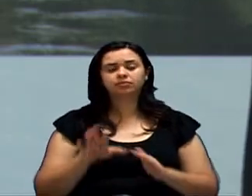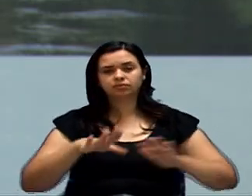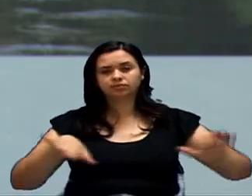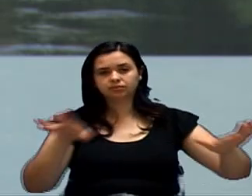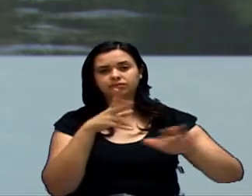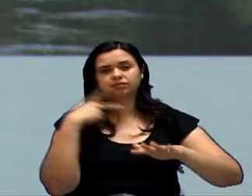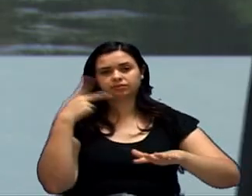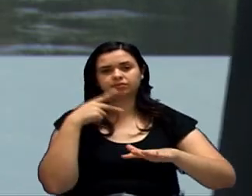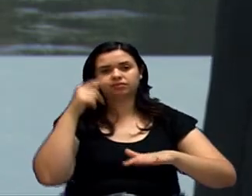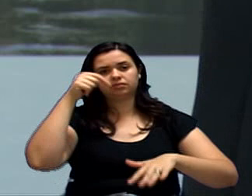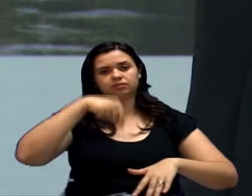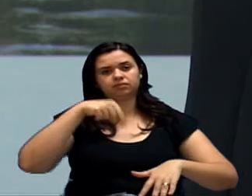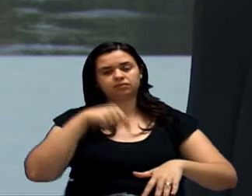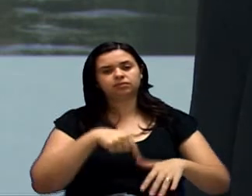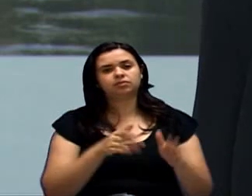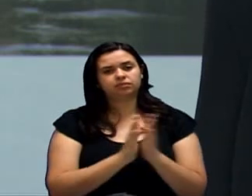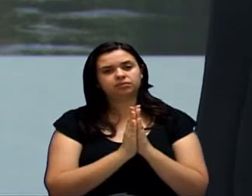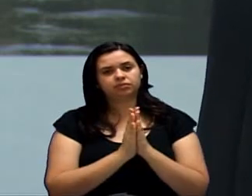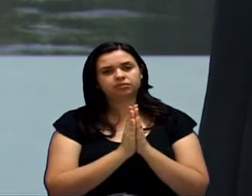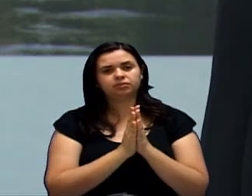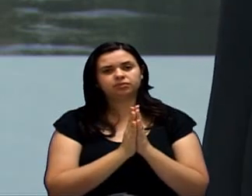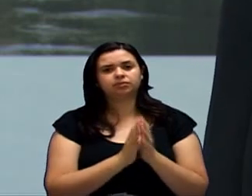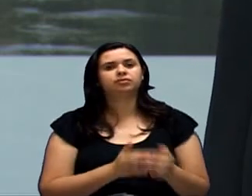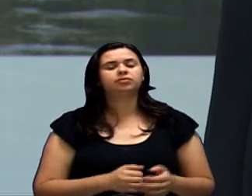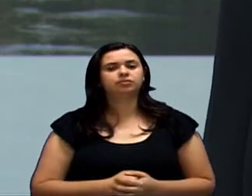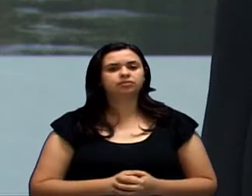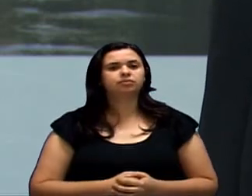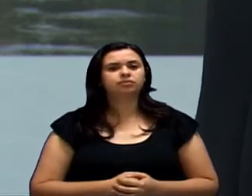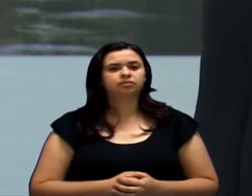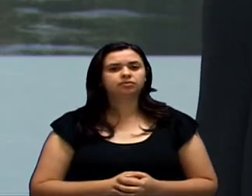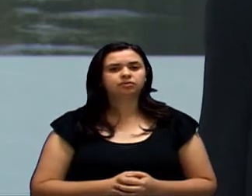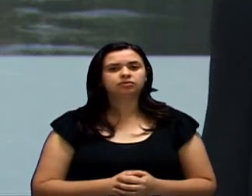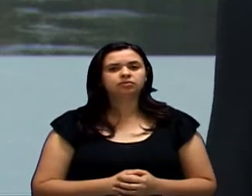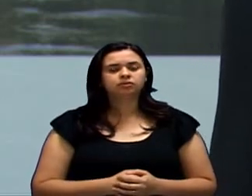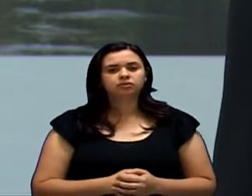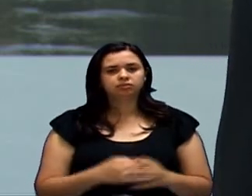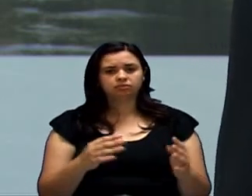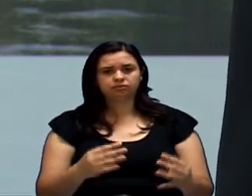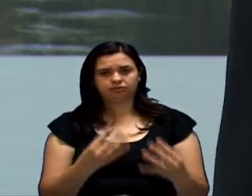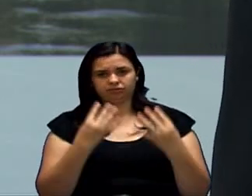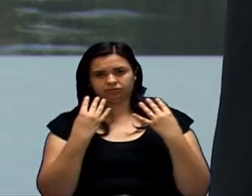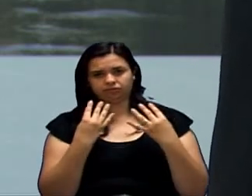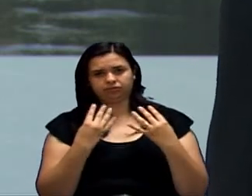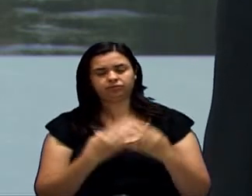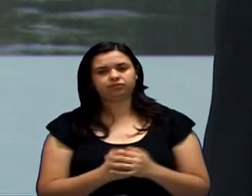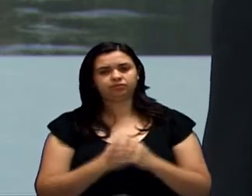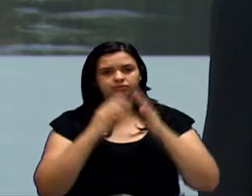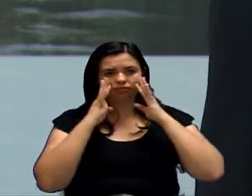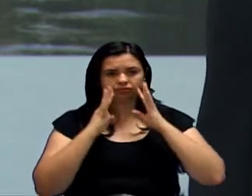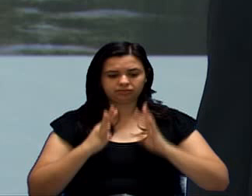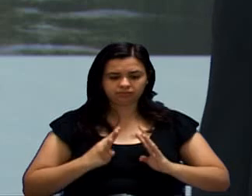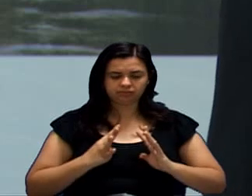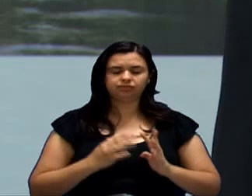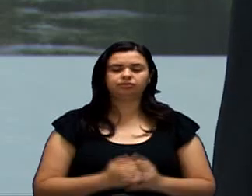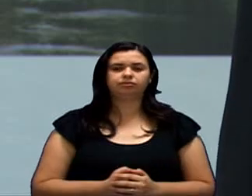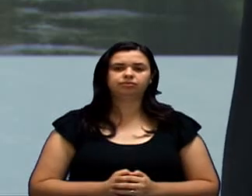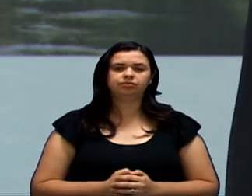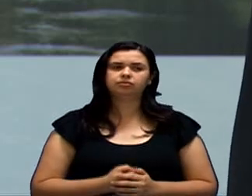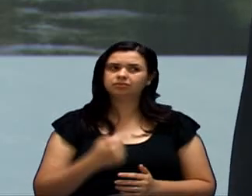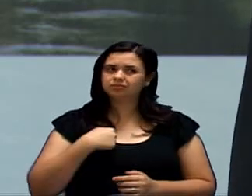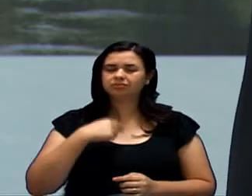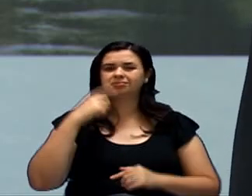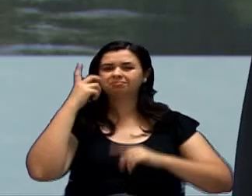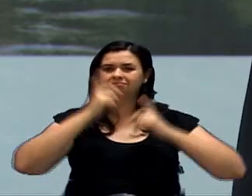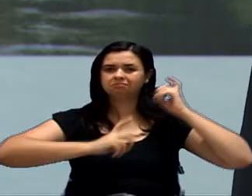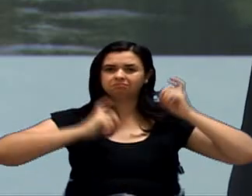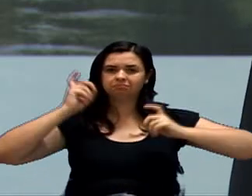aqui me acompanhassem, porque eu estou muito preocupado